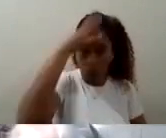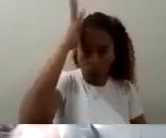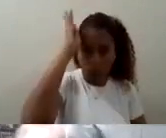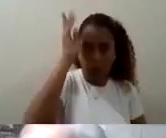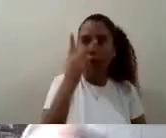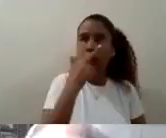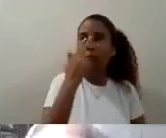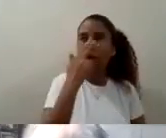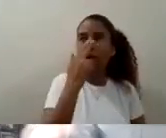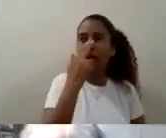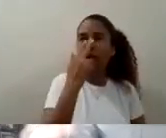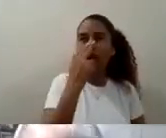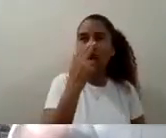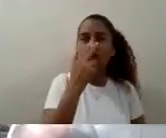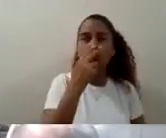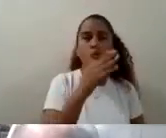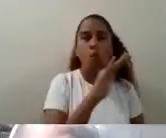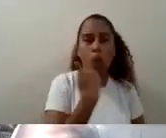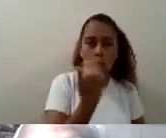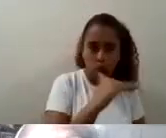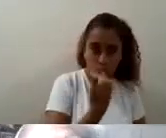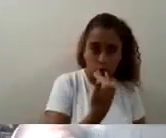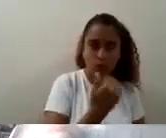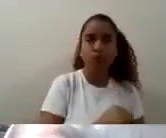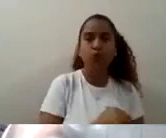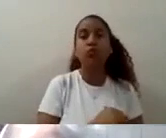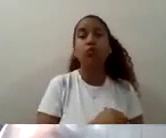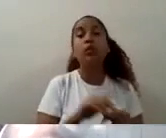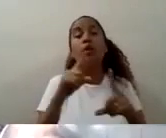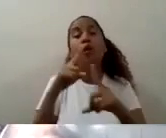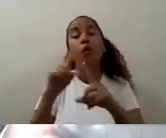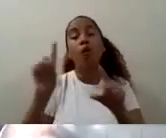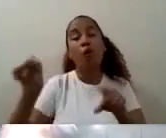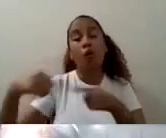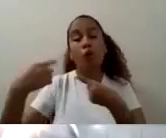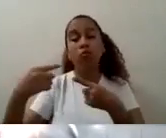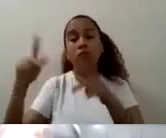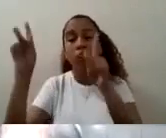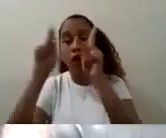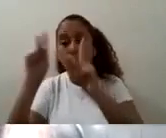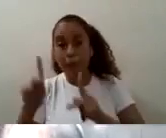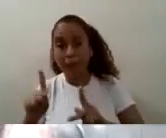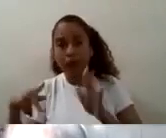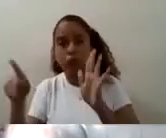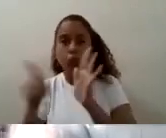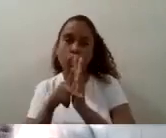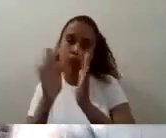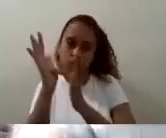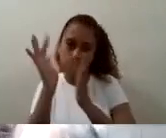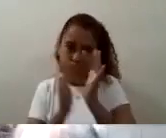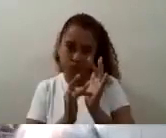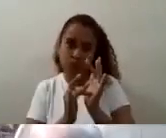todo e qualquer tipo de mobilização popular, e a paz que vem de Cristo. Existe